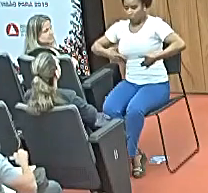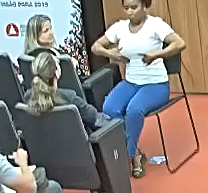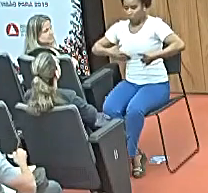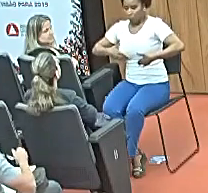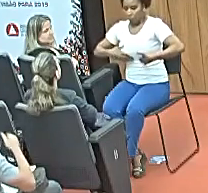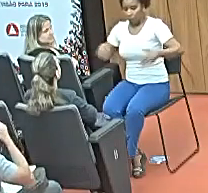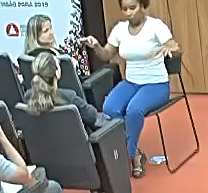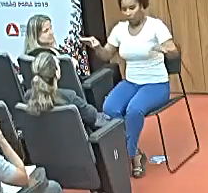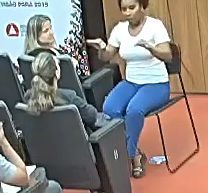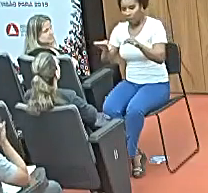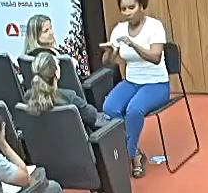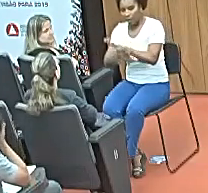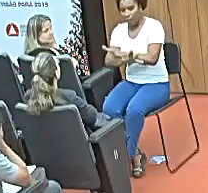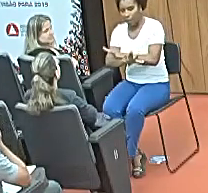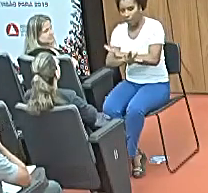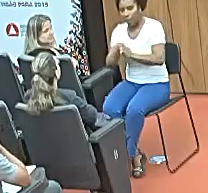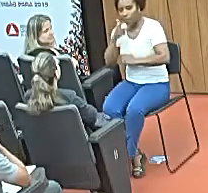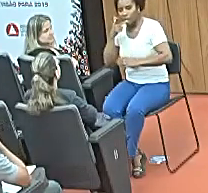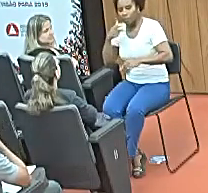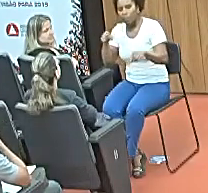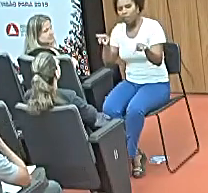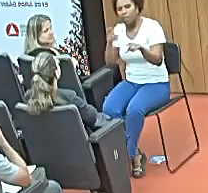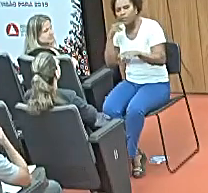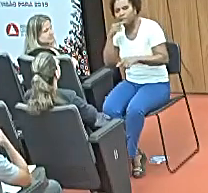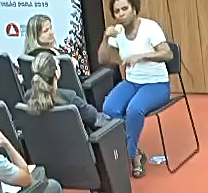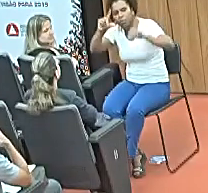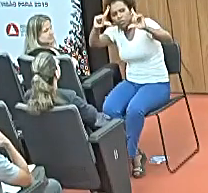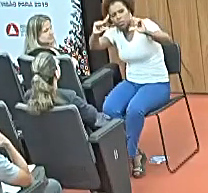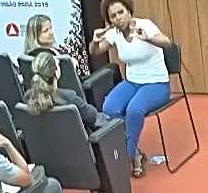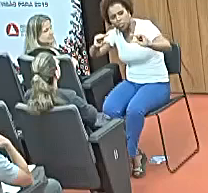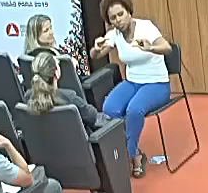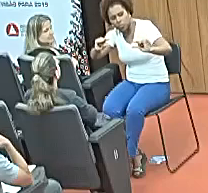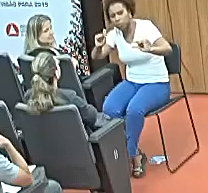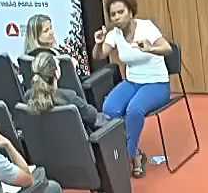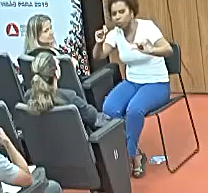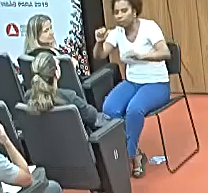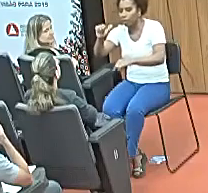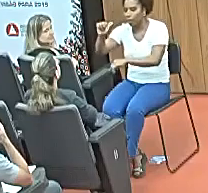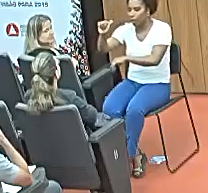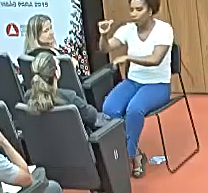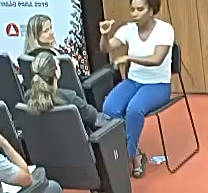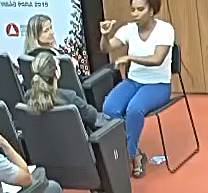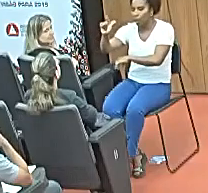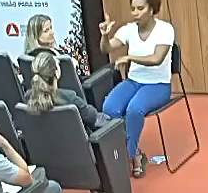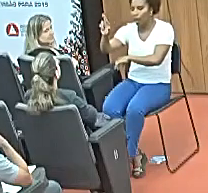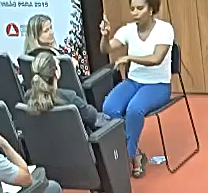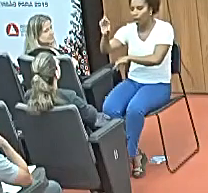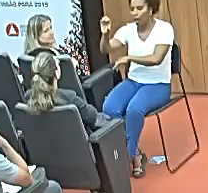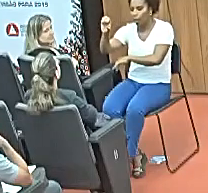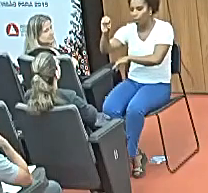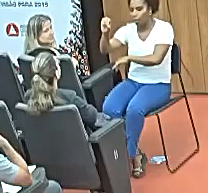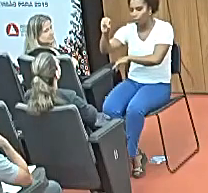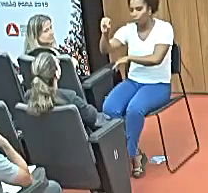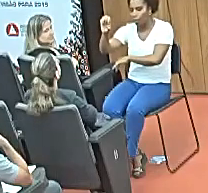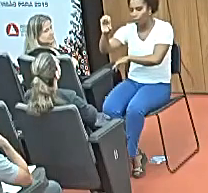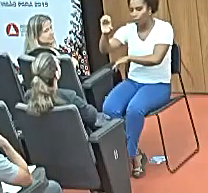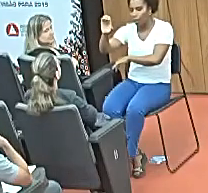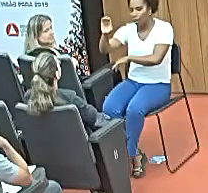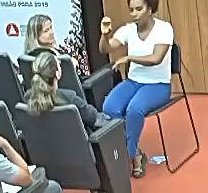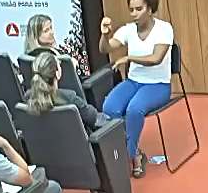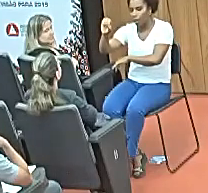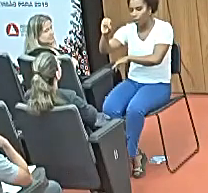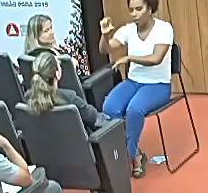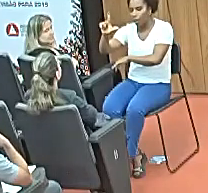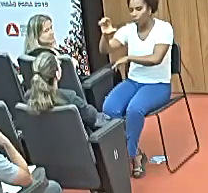garantir recursos para a capacitação em agroecologia no âmbito das atividades desenvolvidas pela fundação